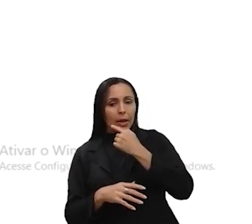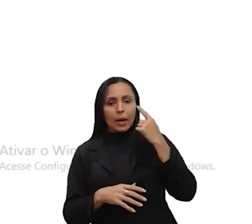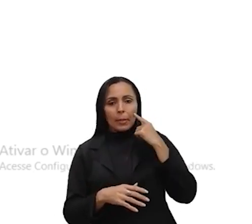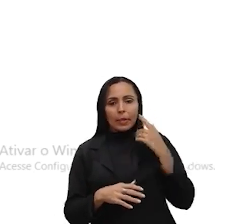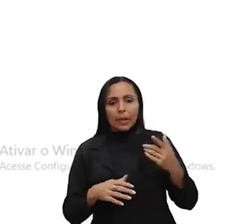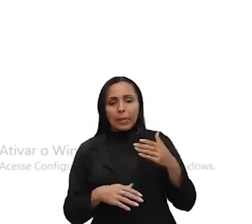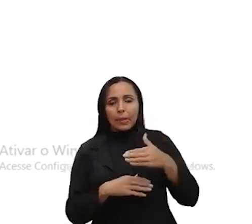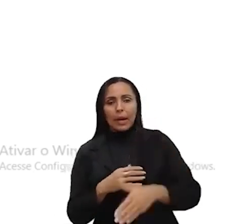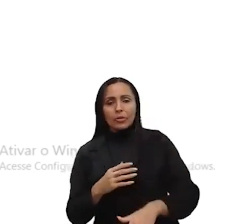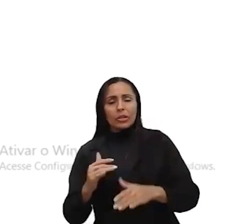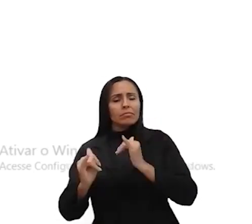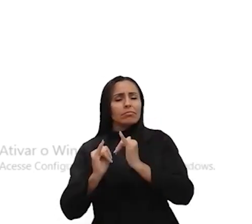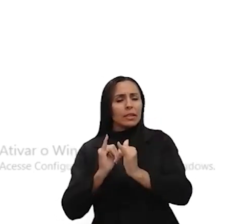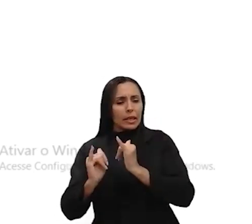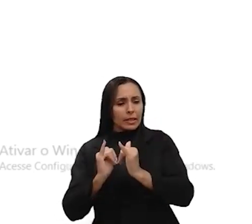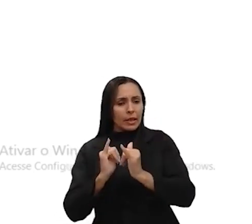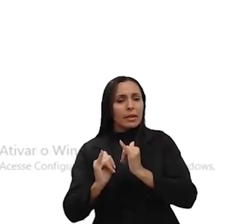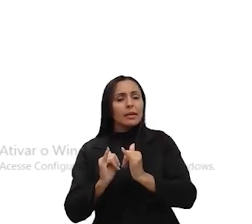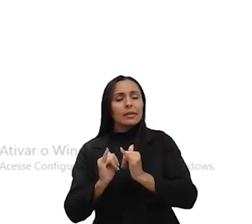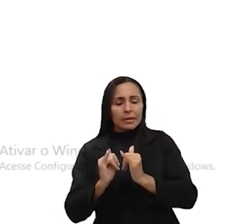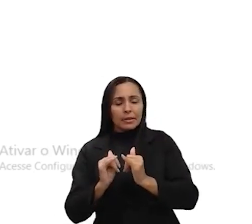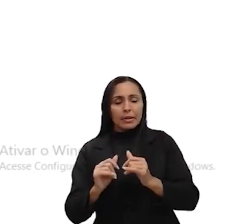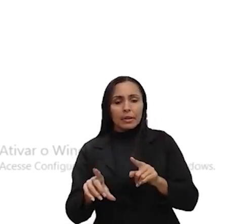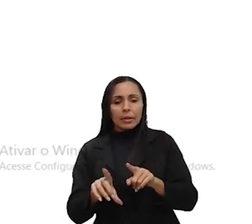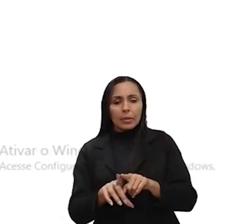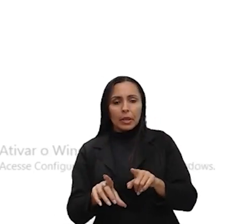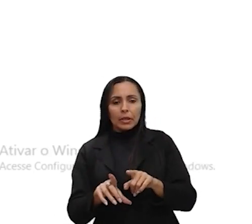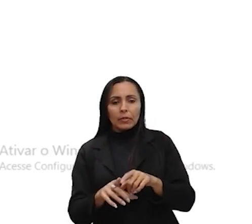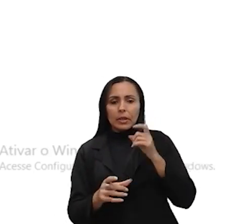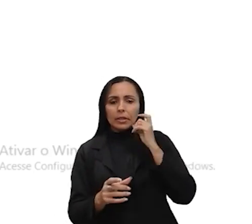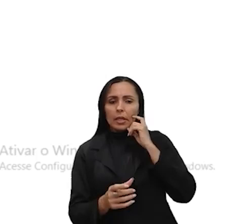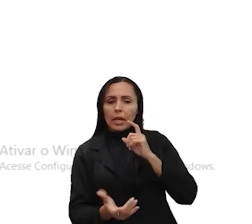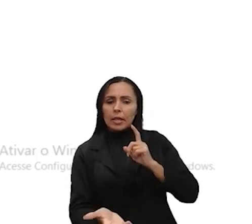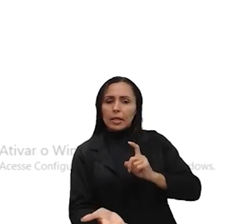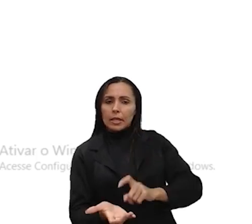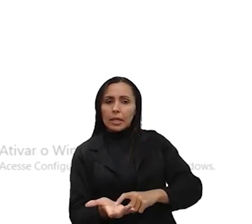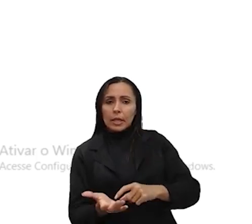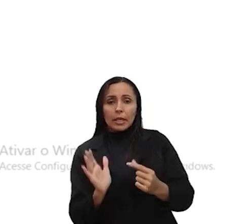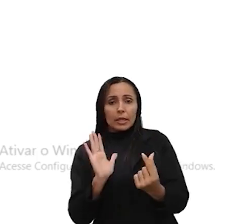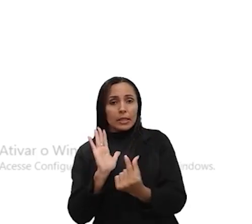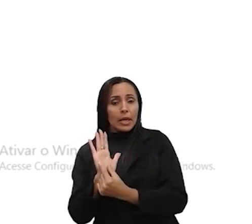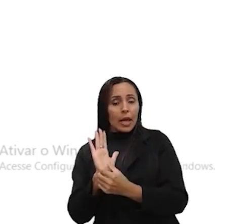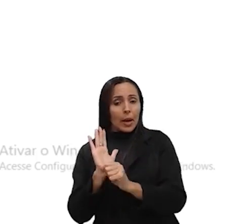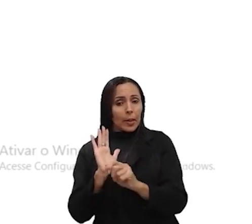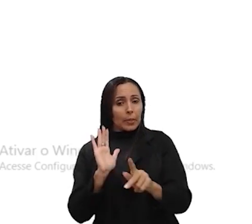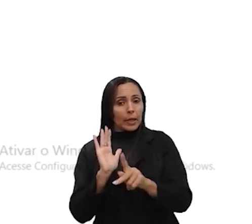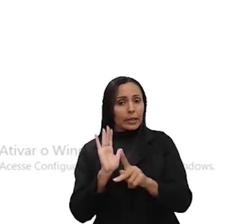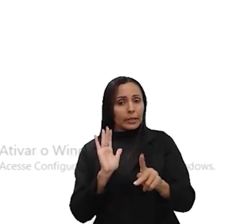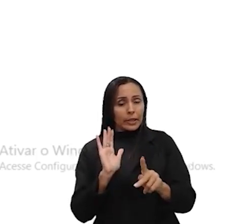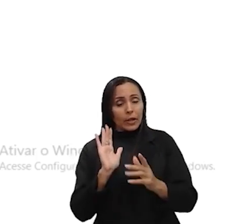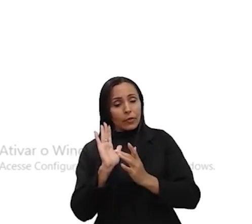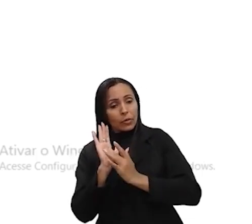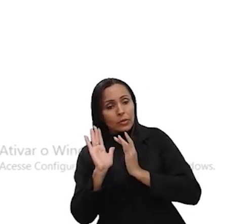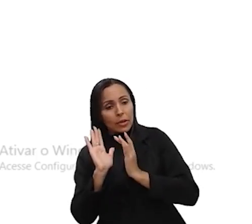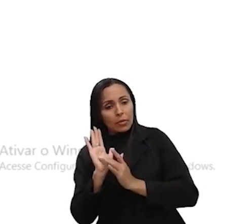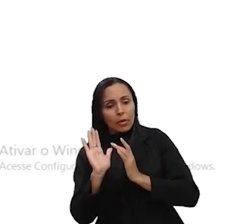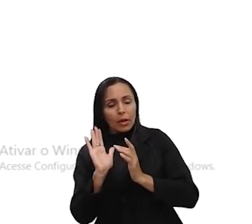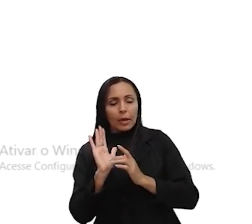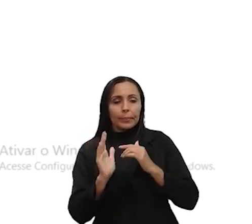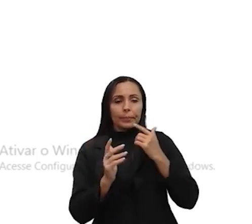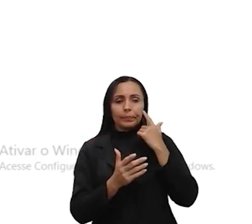de internet, fazer cliques em aplicativos e celular, né? Esse mais na